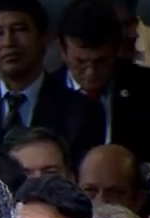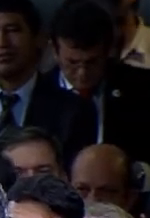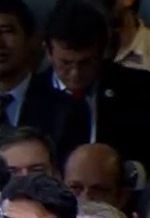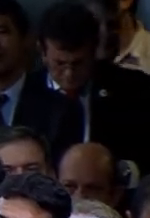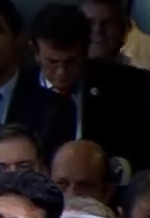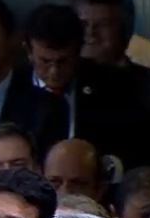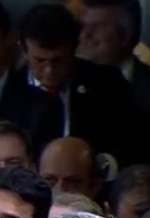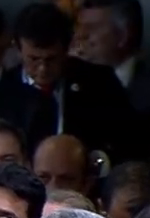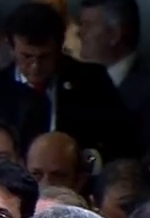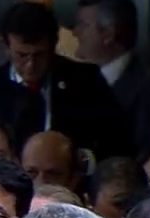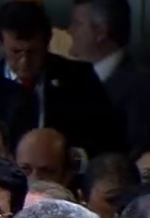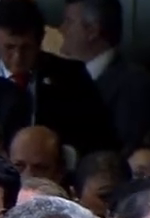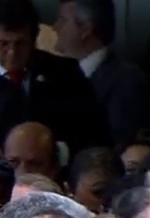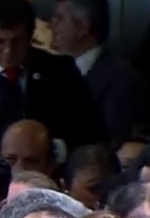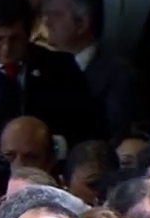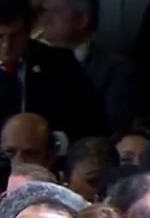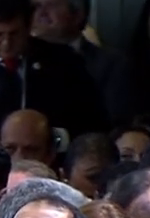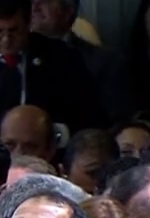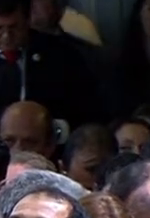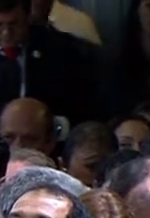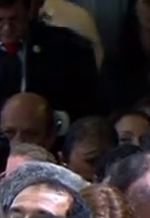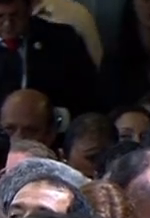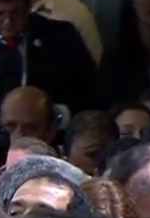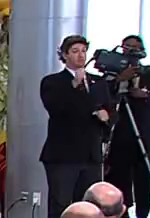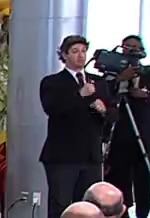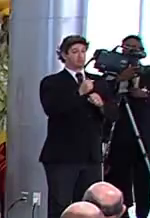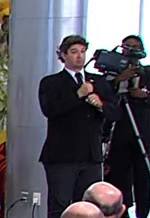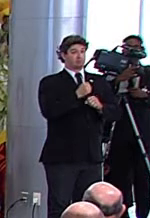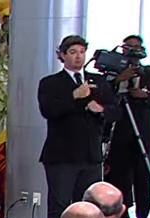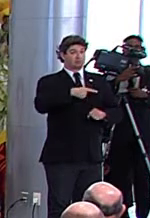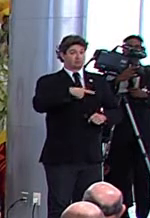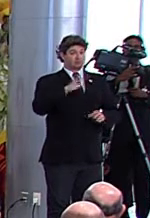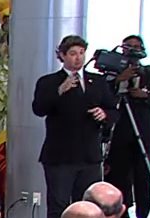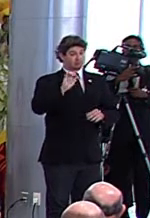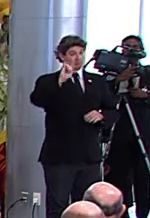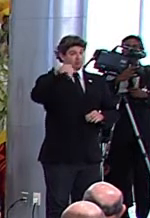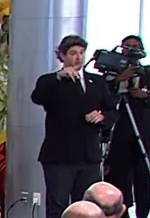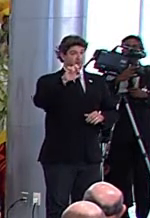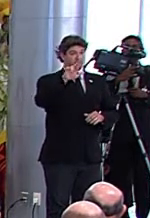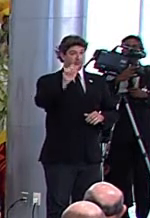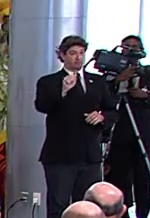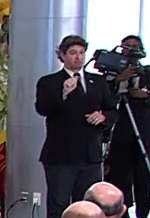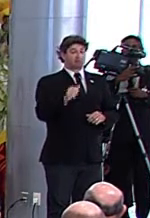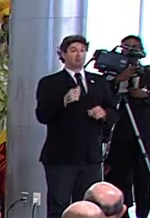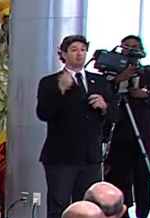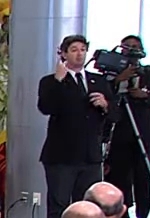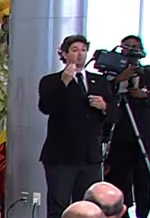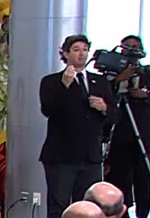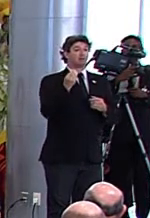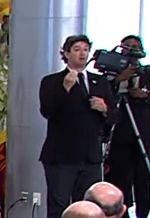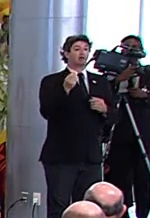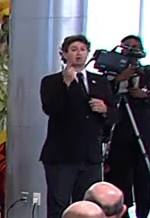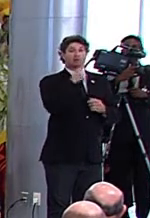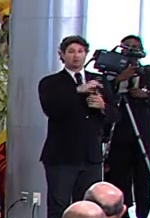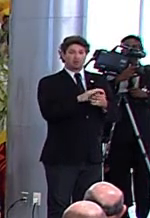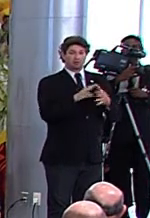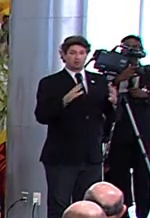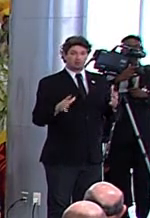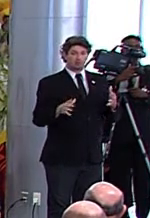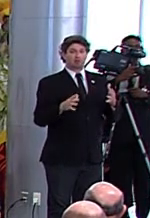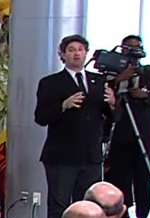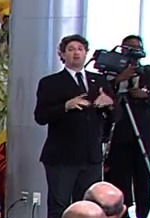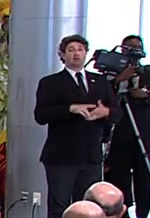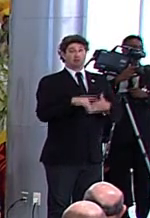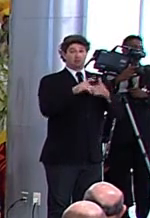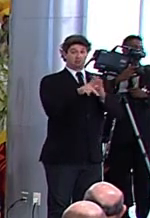Aproveitaremos o ensejo dos 45 anos de existência do INCRA para viabilizarmos, sob a liderança